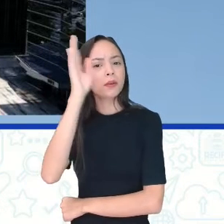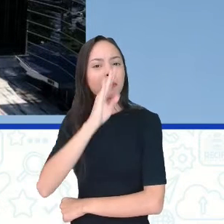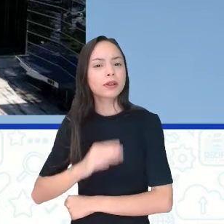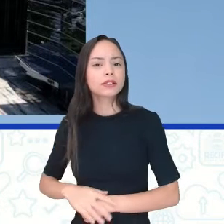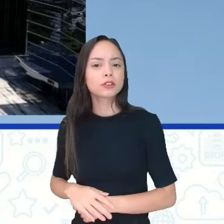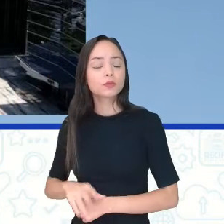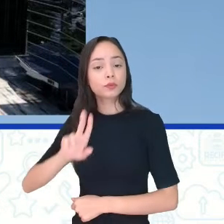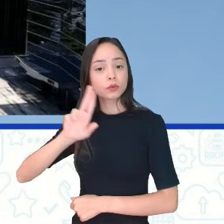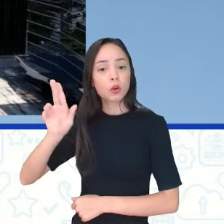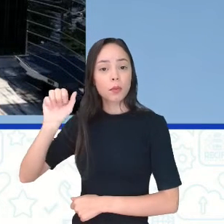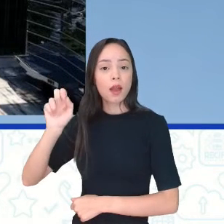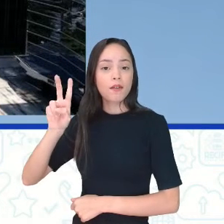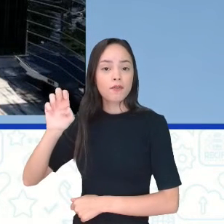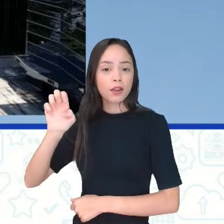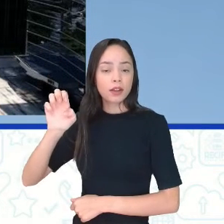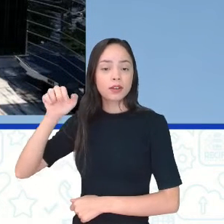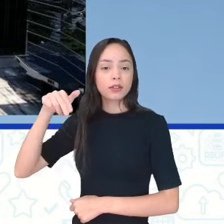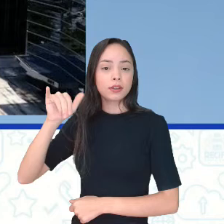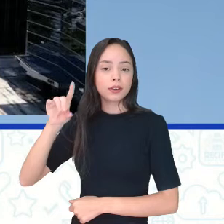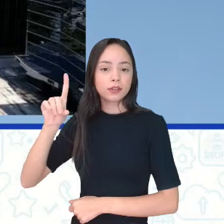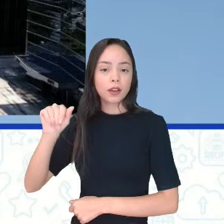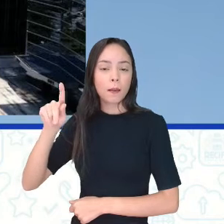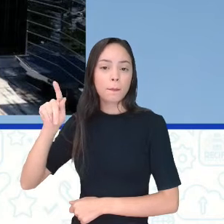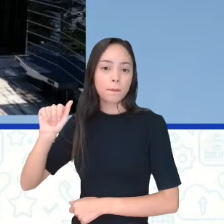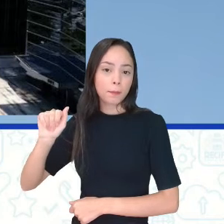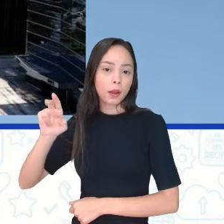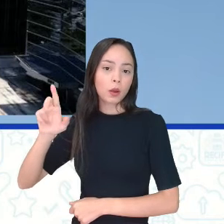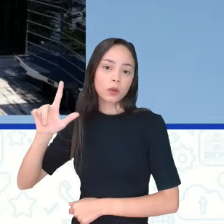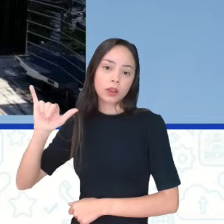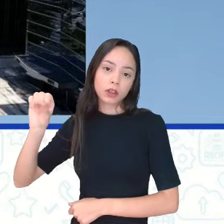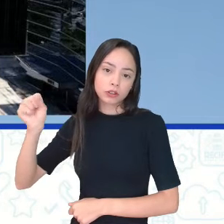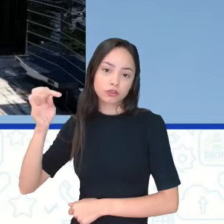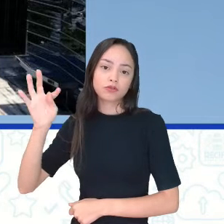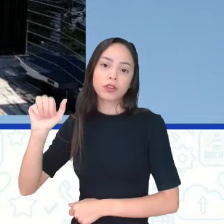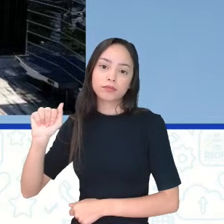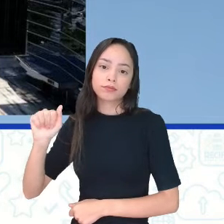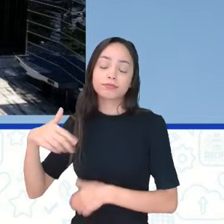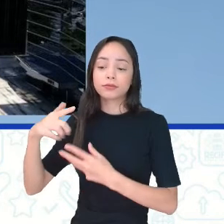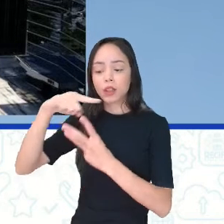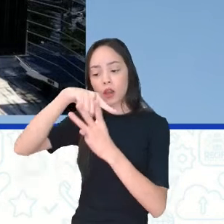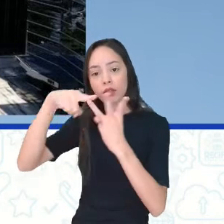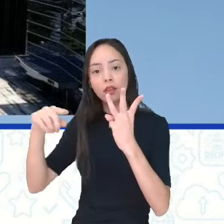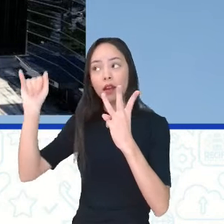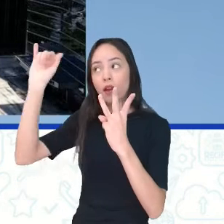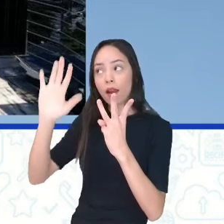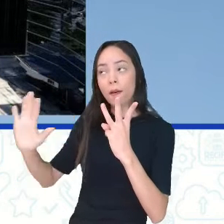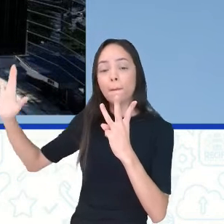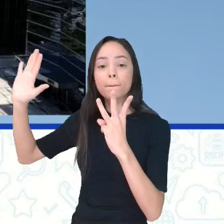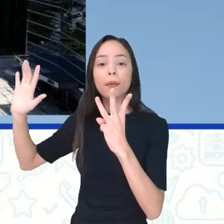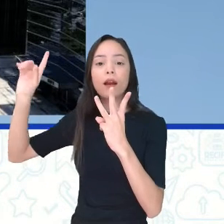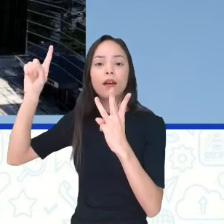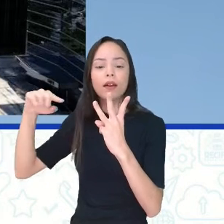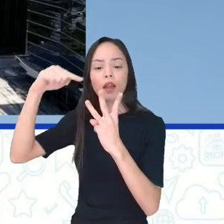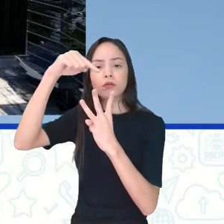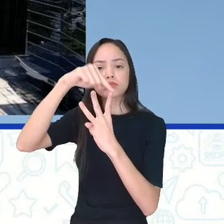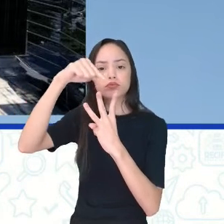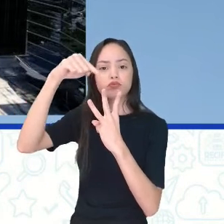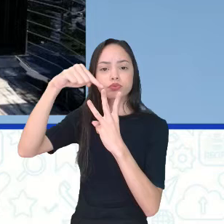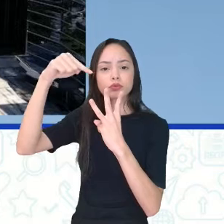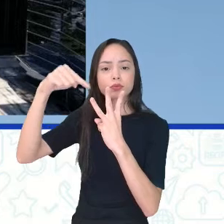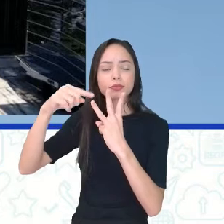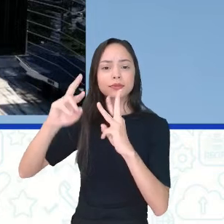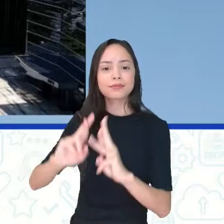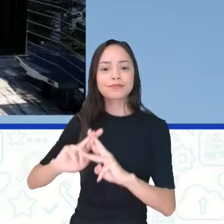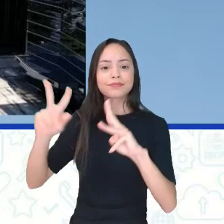chamada Avenida Paulista. E essas três imagens são três imagens de tempos diferentes